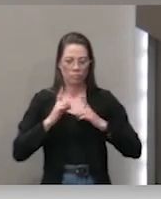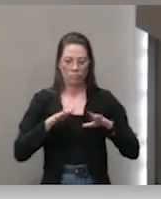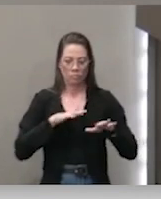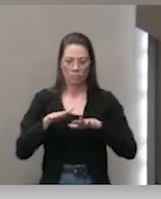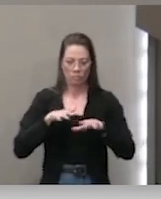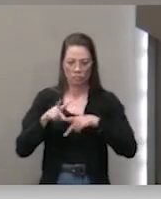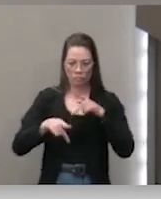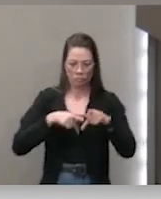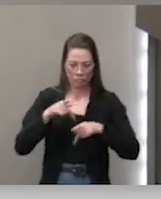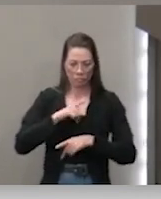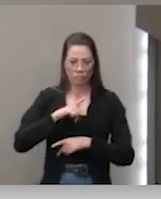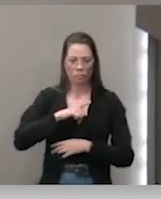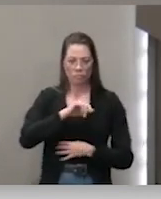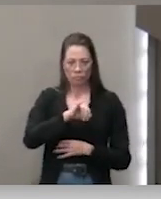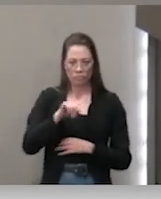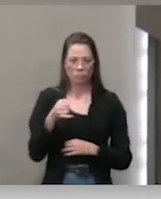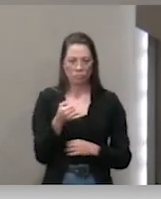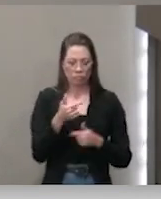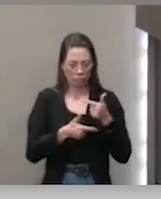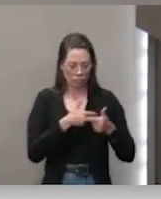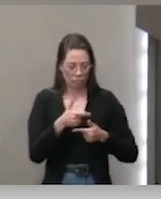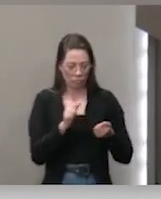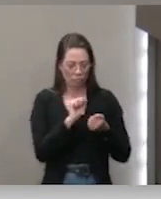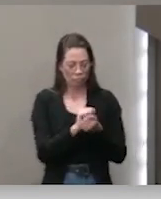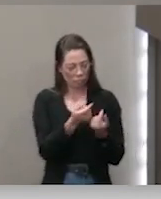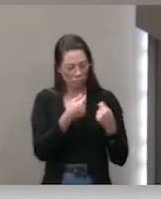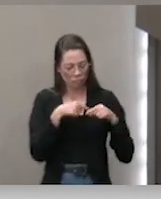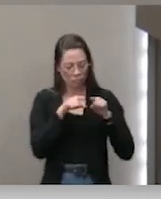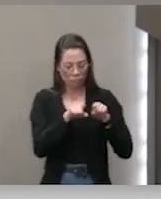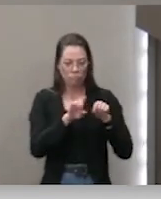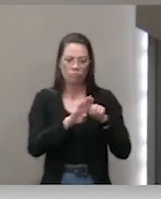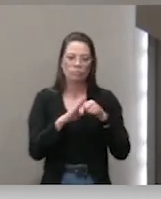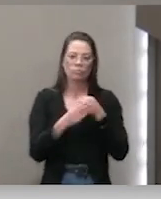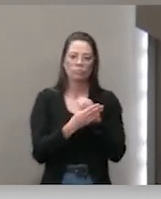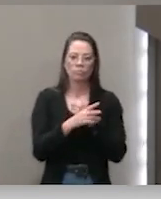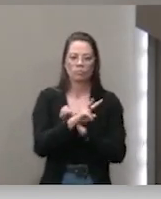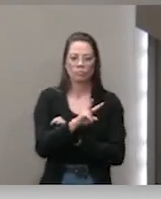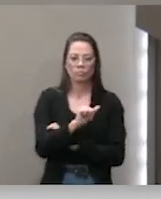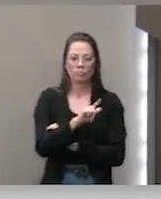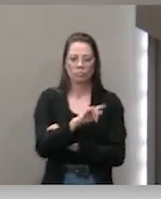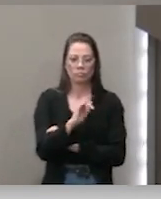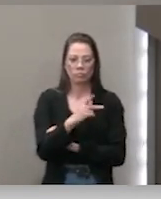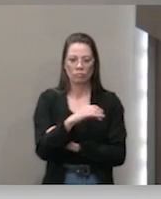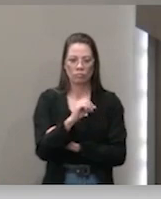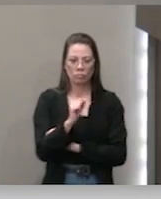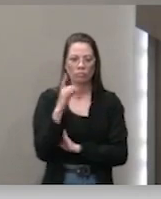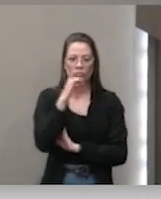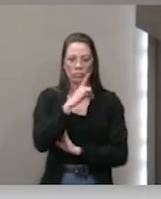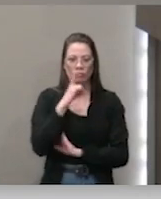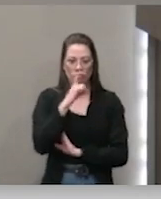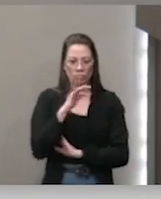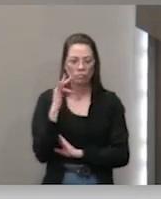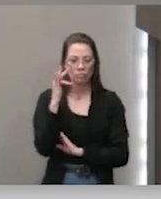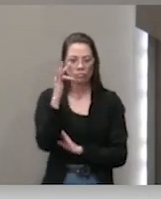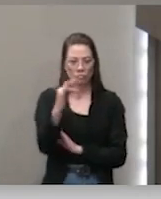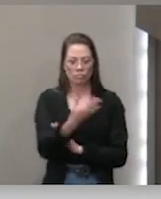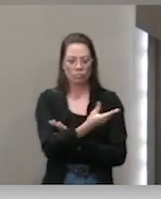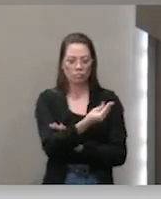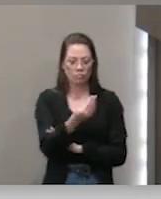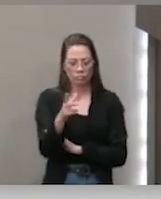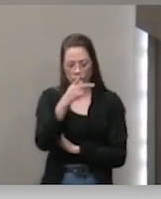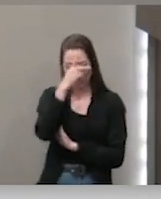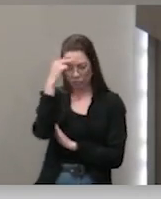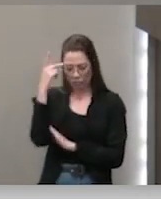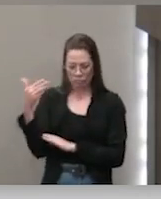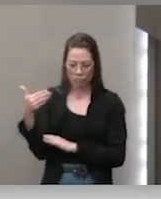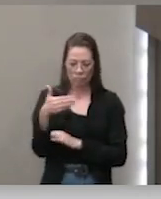movimentos populares, tive a oportunidade de poder trabalhar junto com ela lá dentro do bairro Valinho, e acredito que nesse próximo domingo aí, muitas pessoas vão